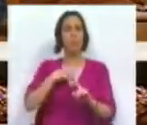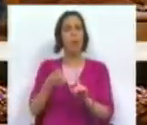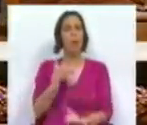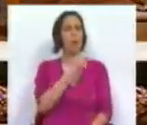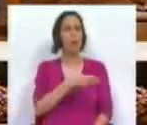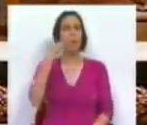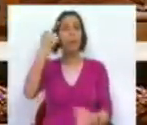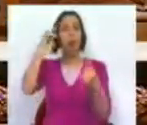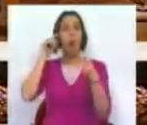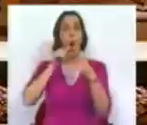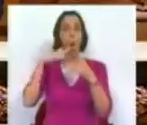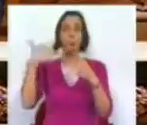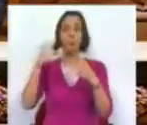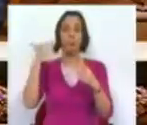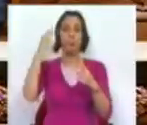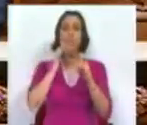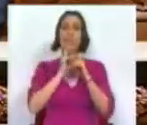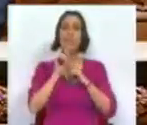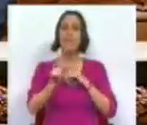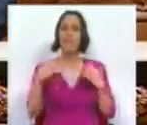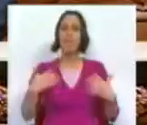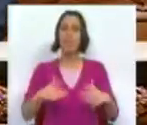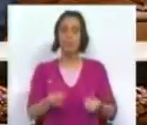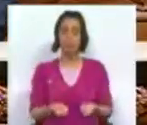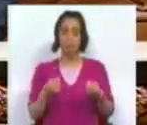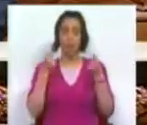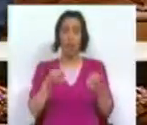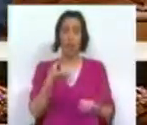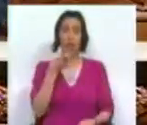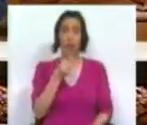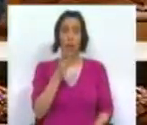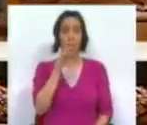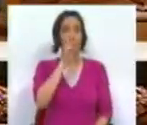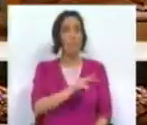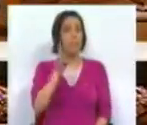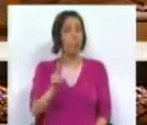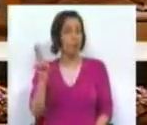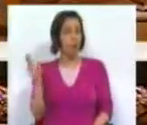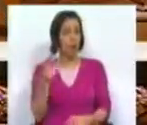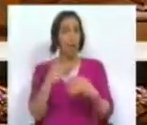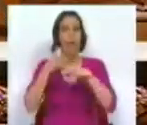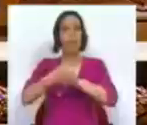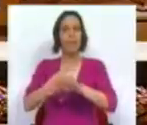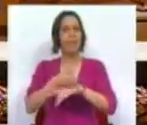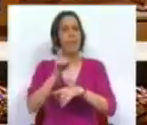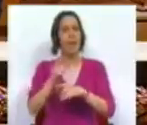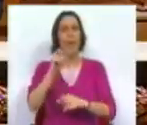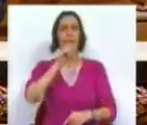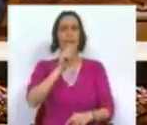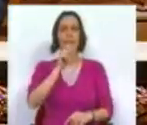2007 com um objetivo ambicioso e bem definido: investir 940 milhões de euros para intervir